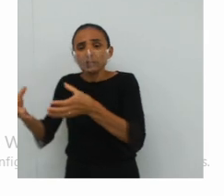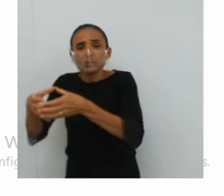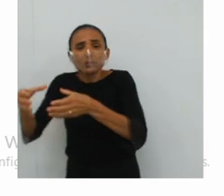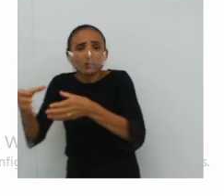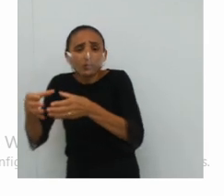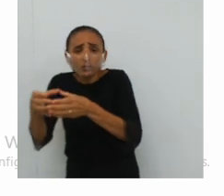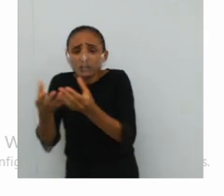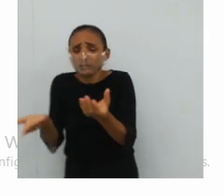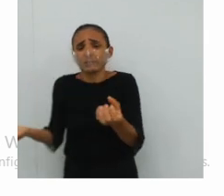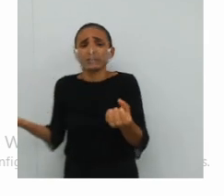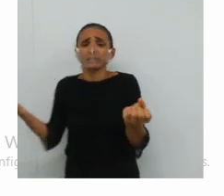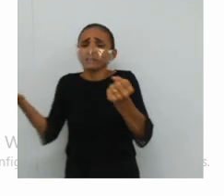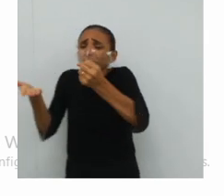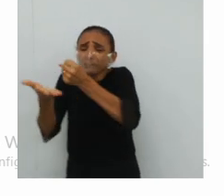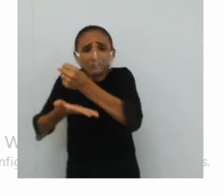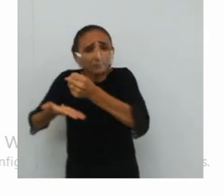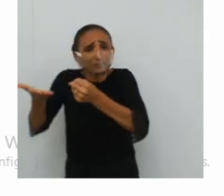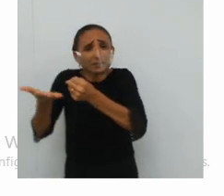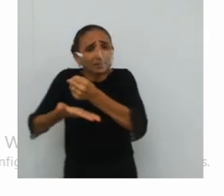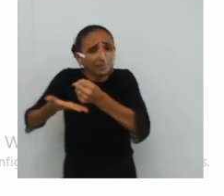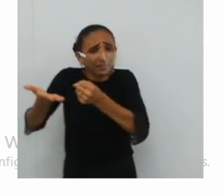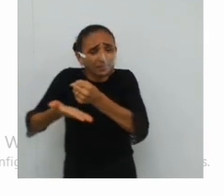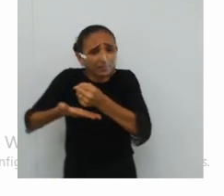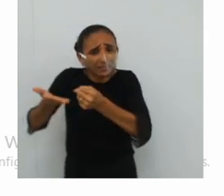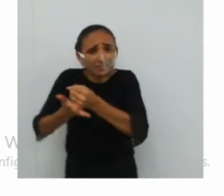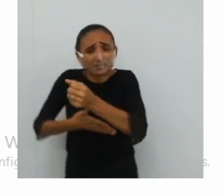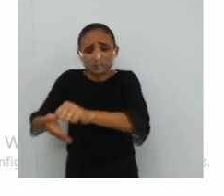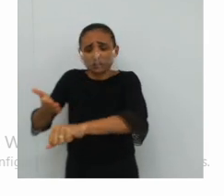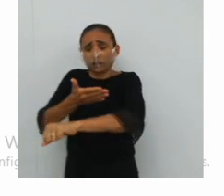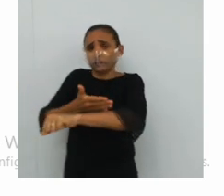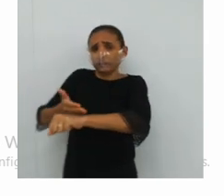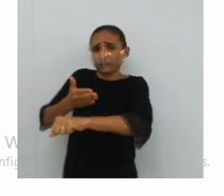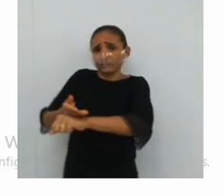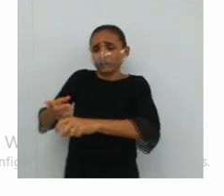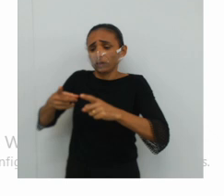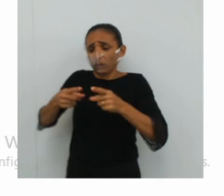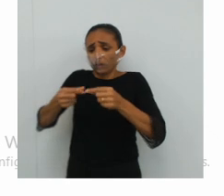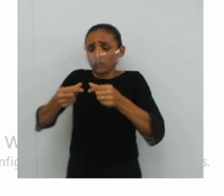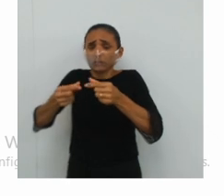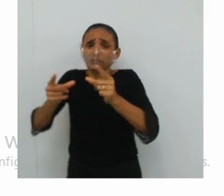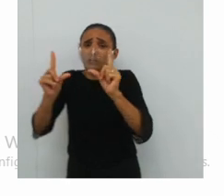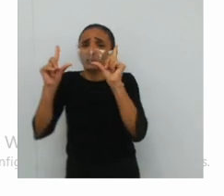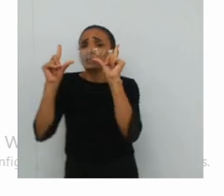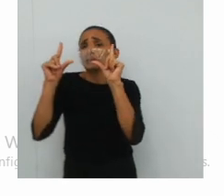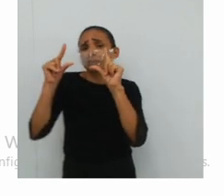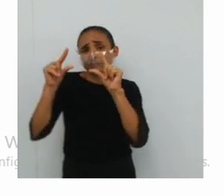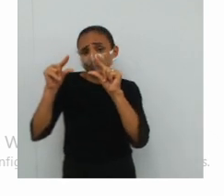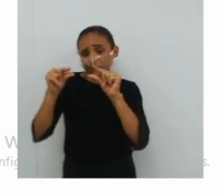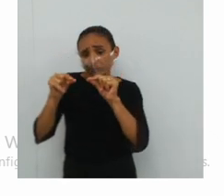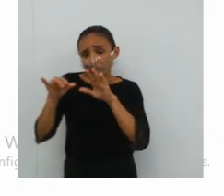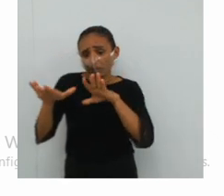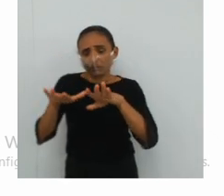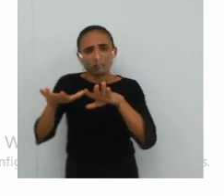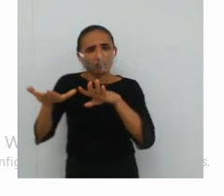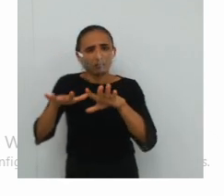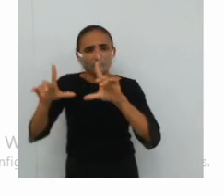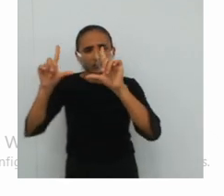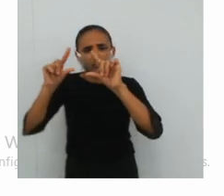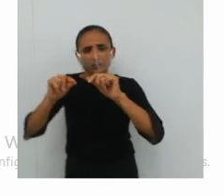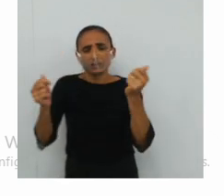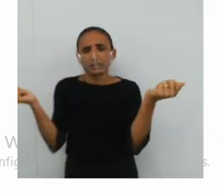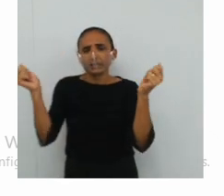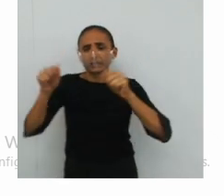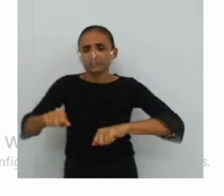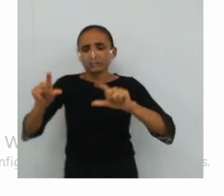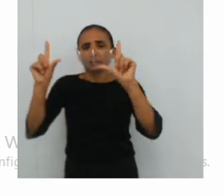mais rudimentares, são mais tradicionais. O investimento é baixo, a mecanização e a capacidade